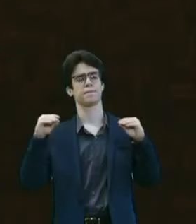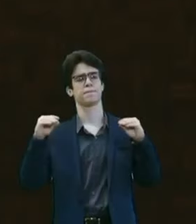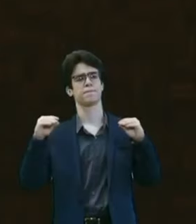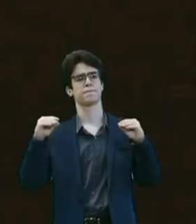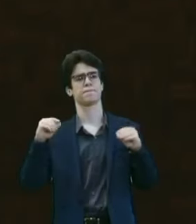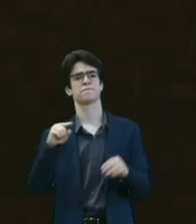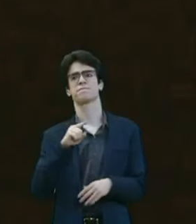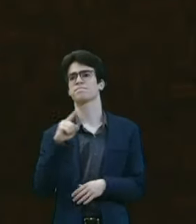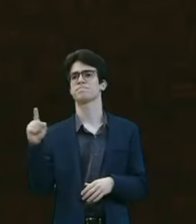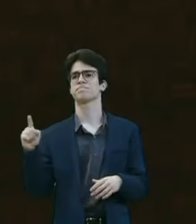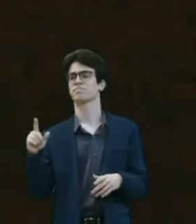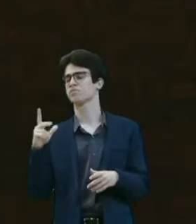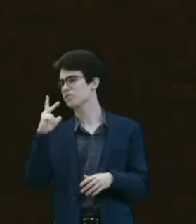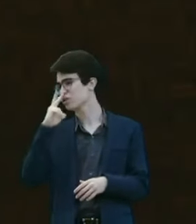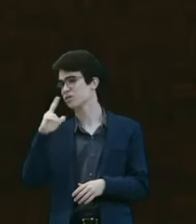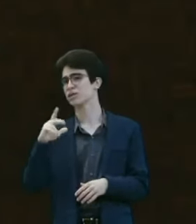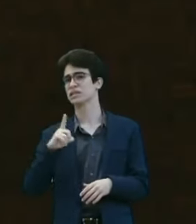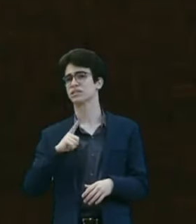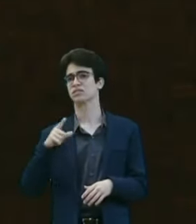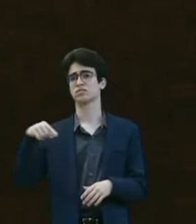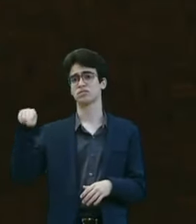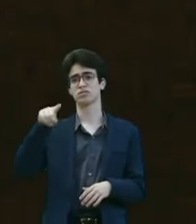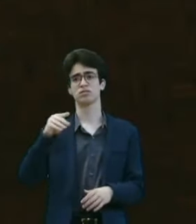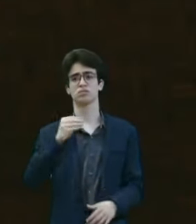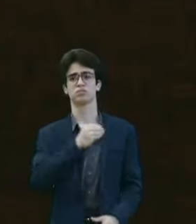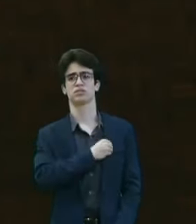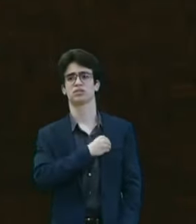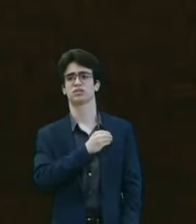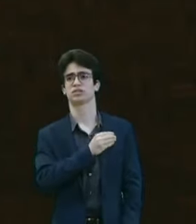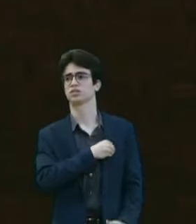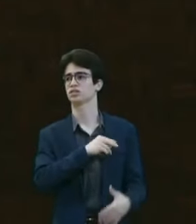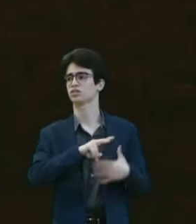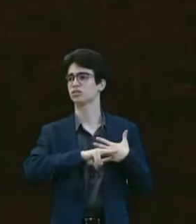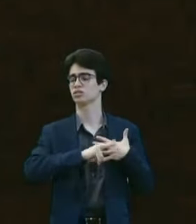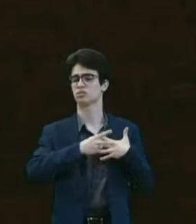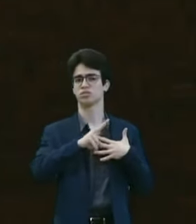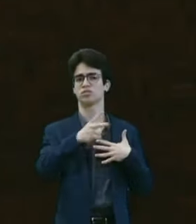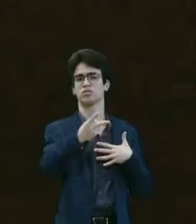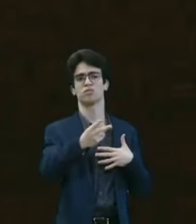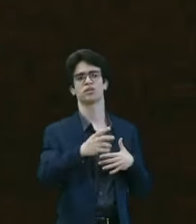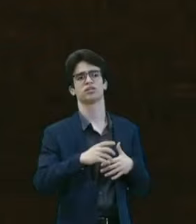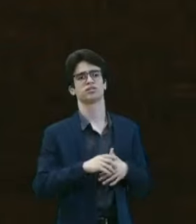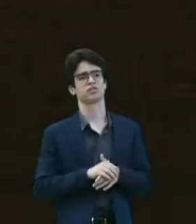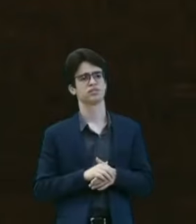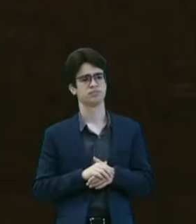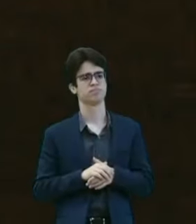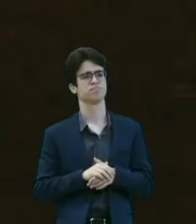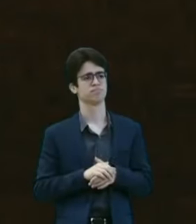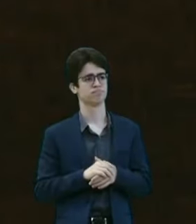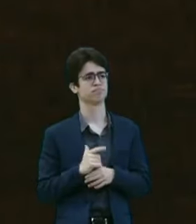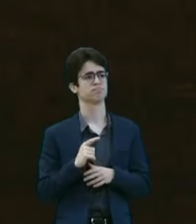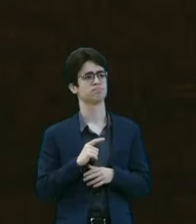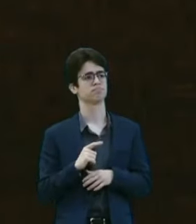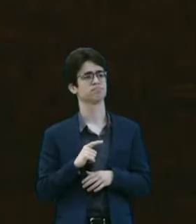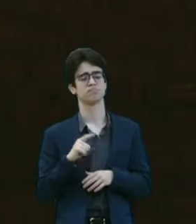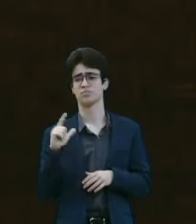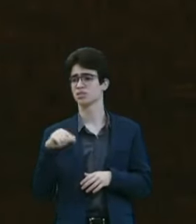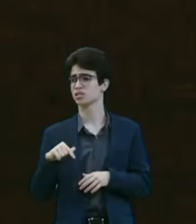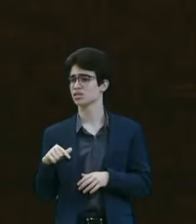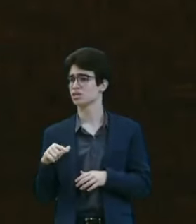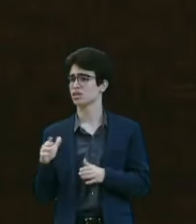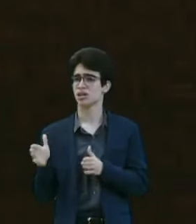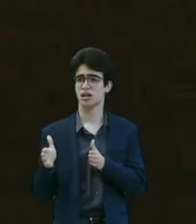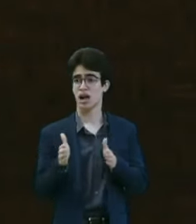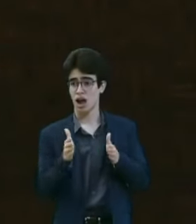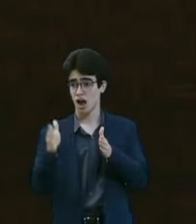Você está lidando com as consequências do seu pecado na sua casa. Existe um caminho de